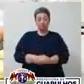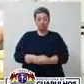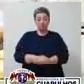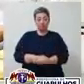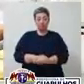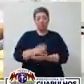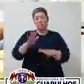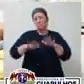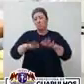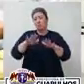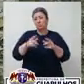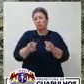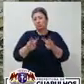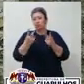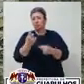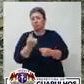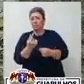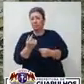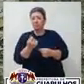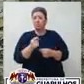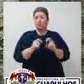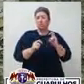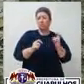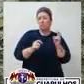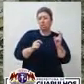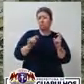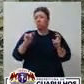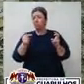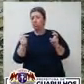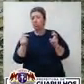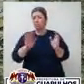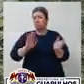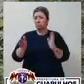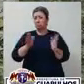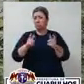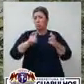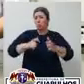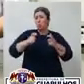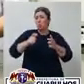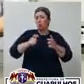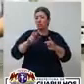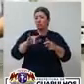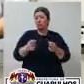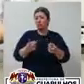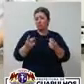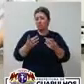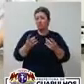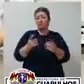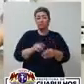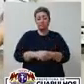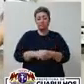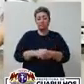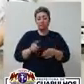vendido. Média de preço pessoal, de 5 a 7 reais, vai variar um pouco do lugar que